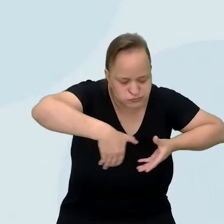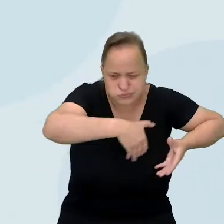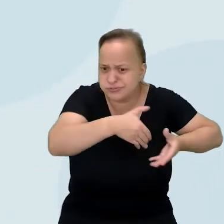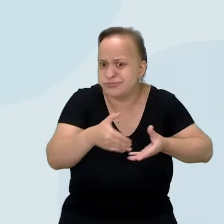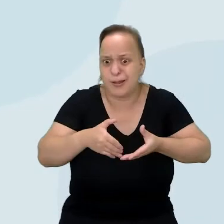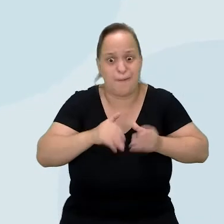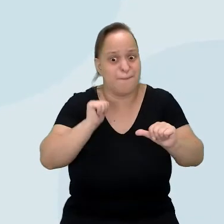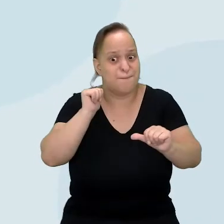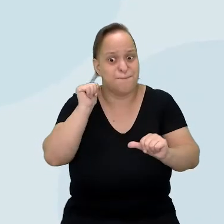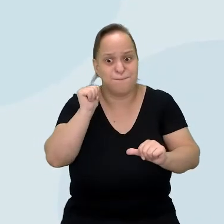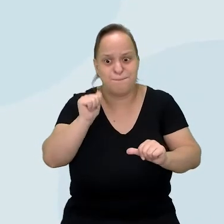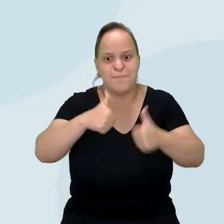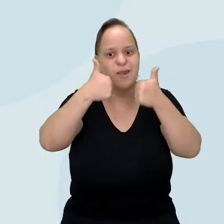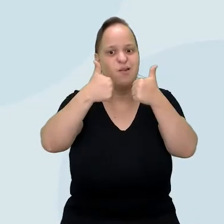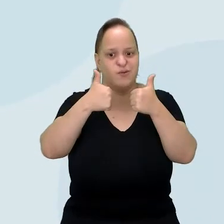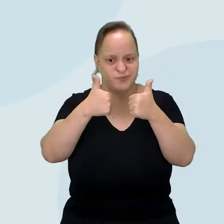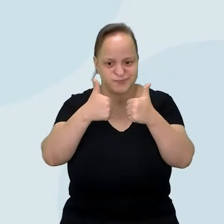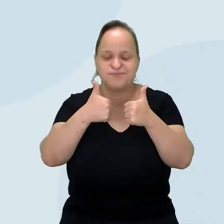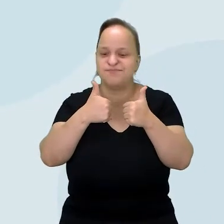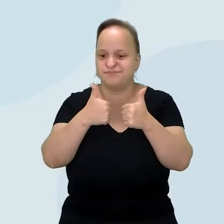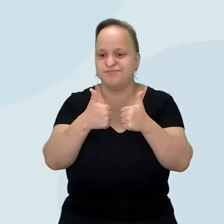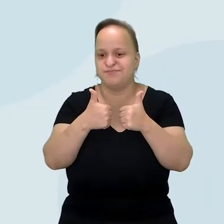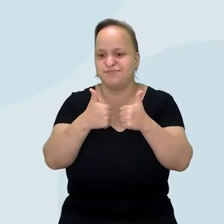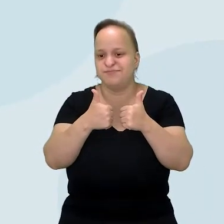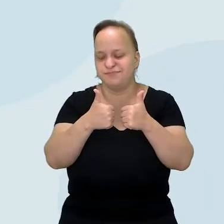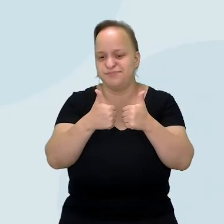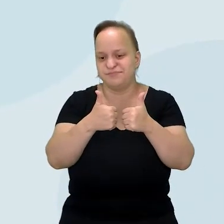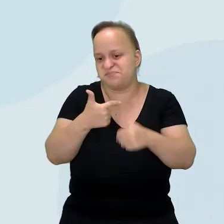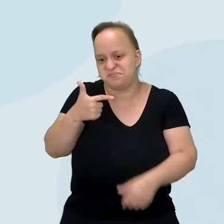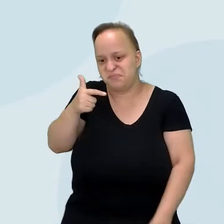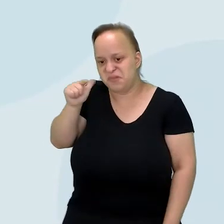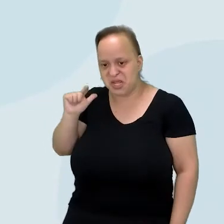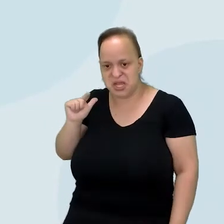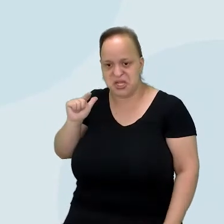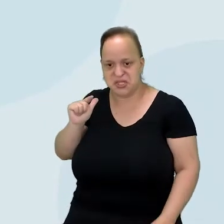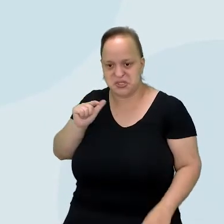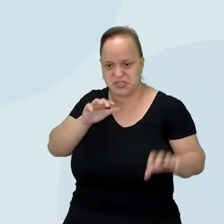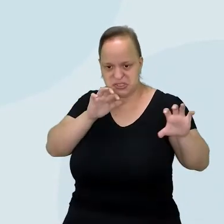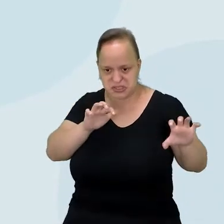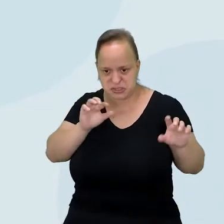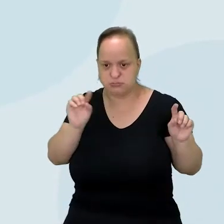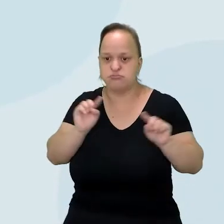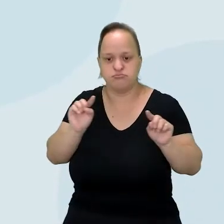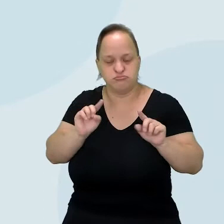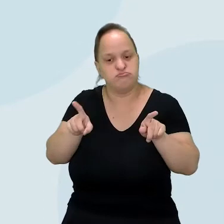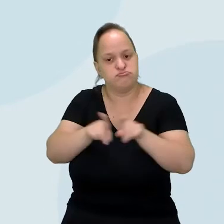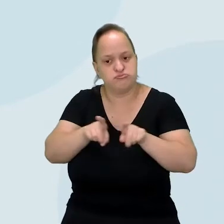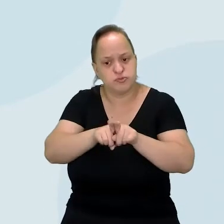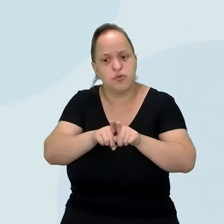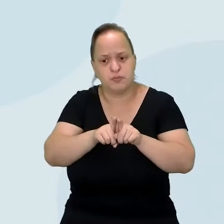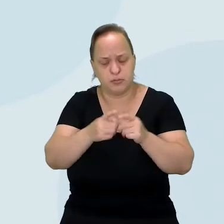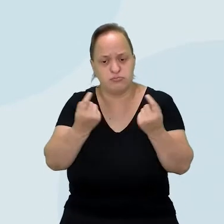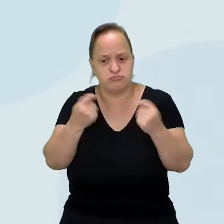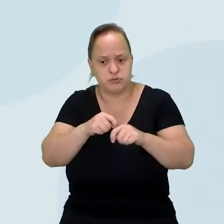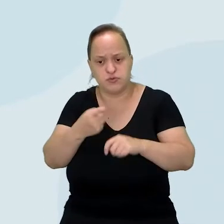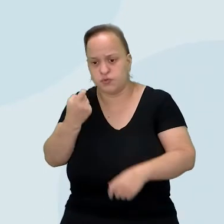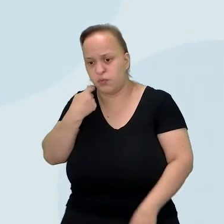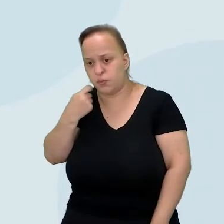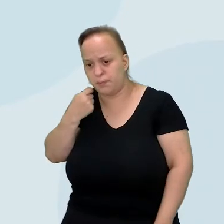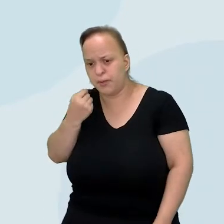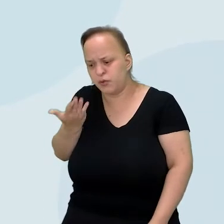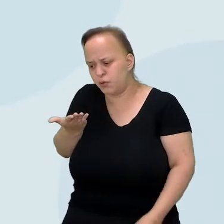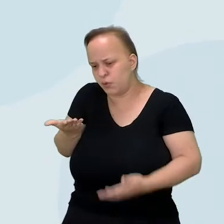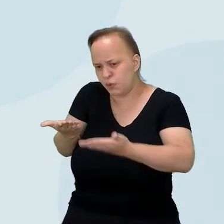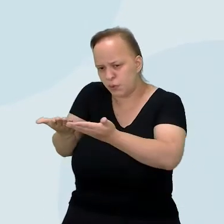experimentou. Então, não era tudo ainda, né? Substituía-se também o bacalhau por peixe assado pela amêndoa